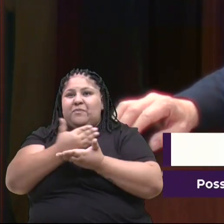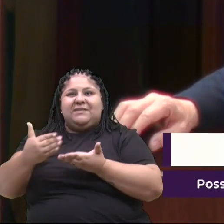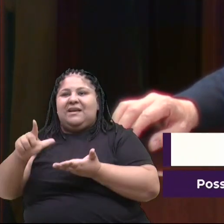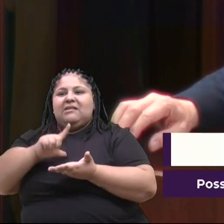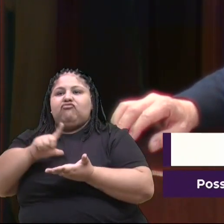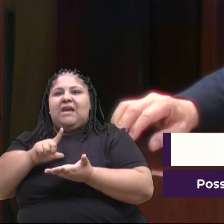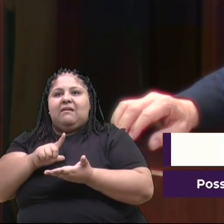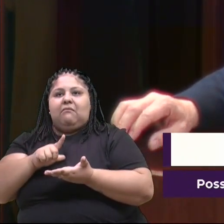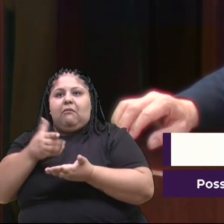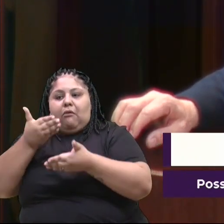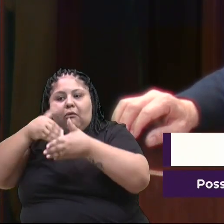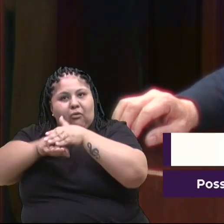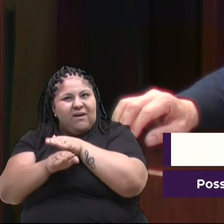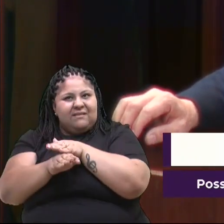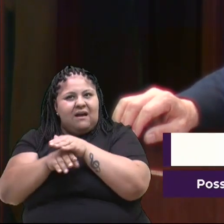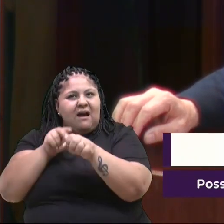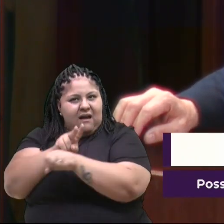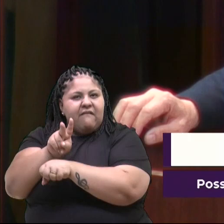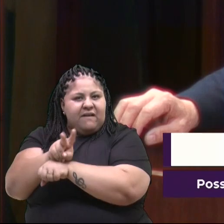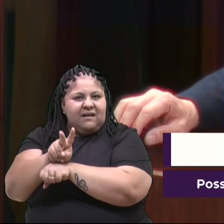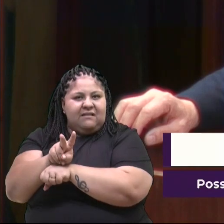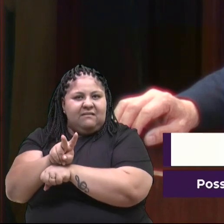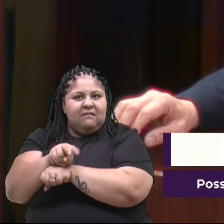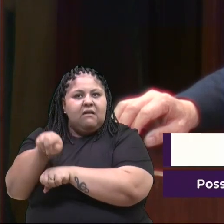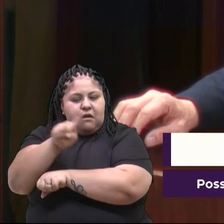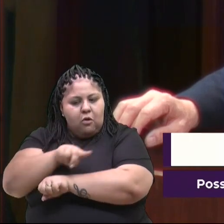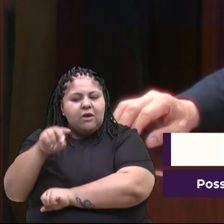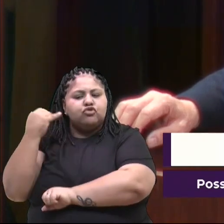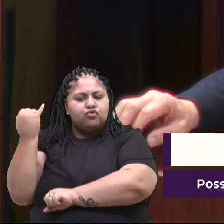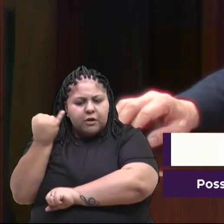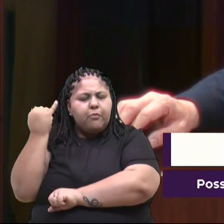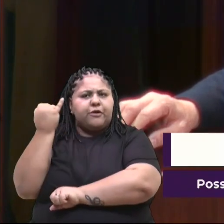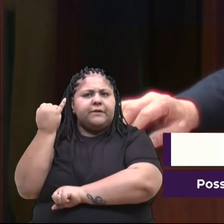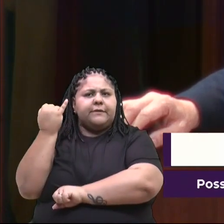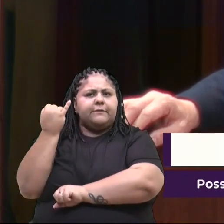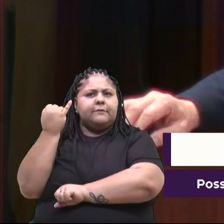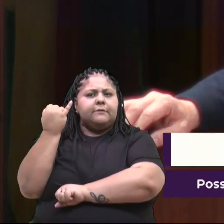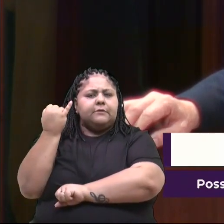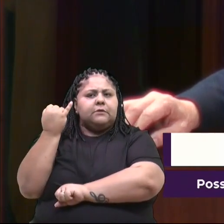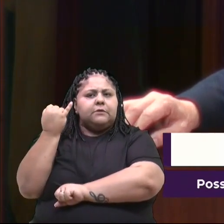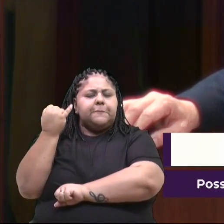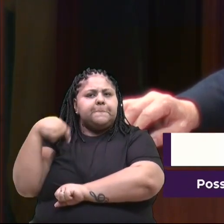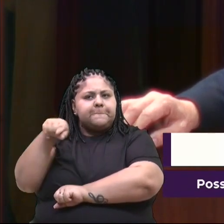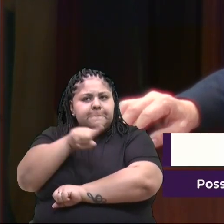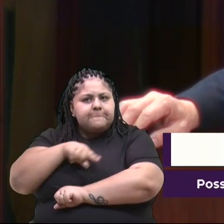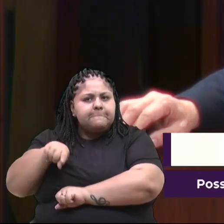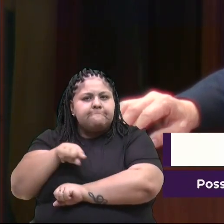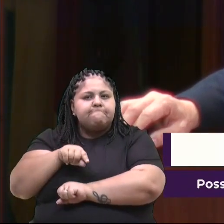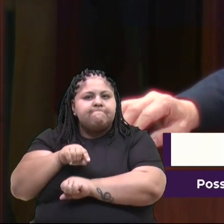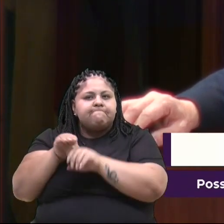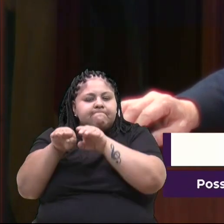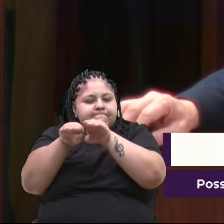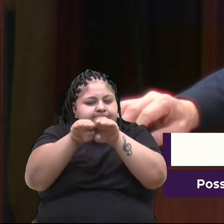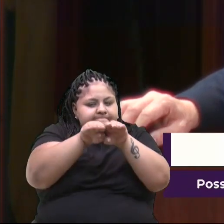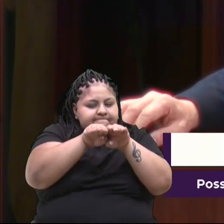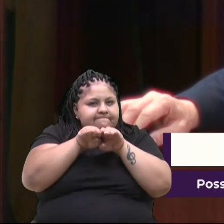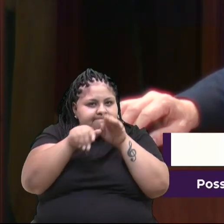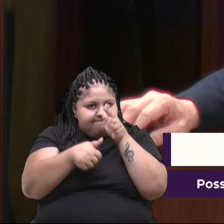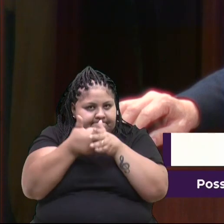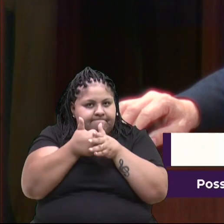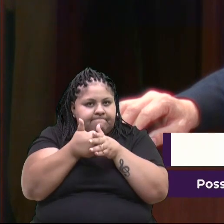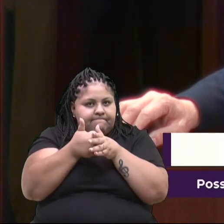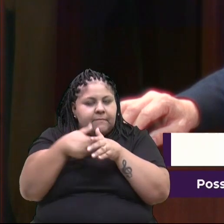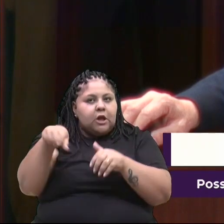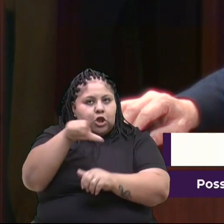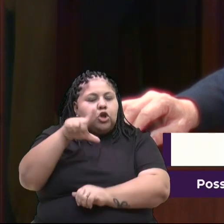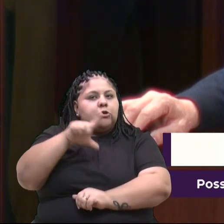reserva de vaga. Então, eu acho isso extremamente importante para que se busque esse equilíbrio. E nós tivemos,